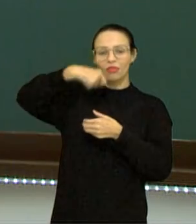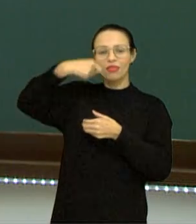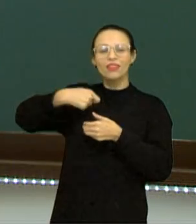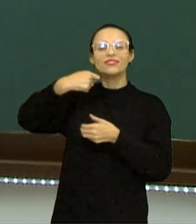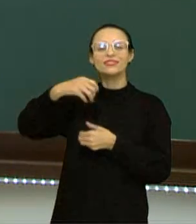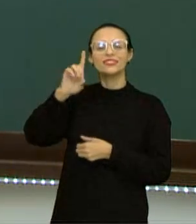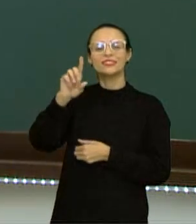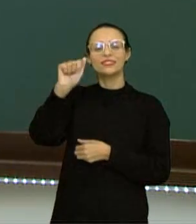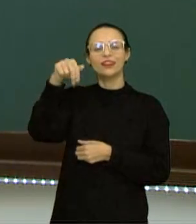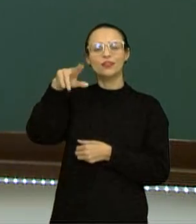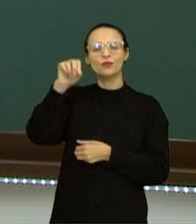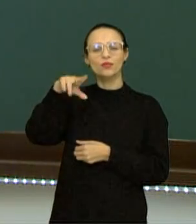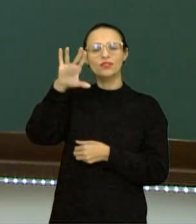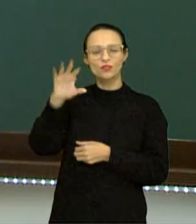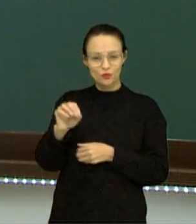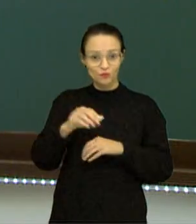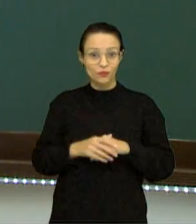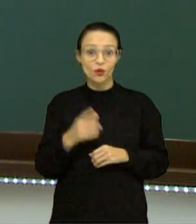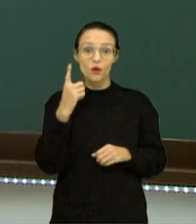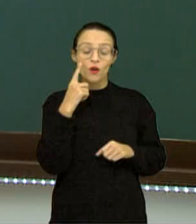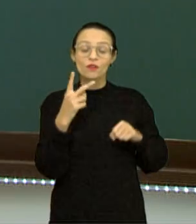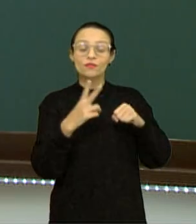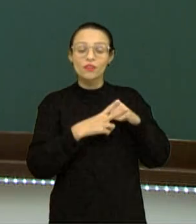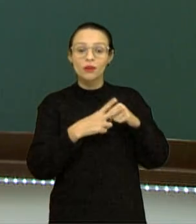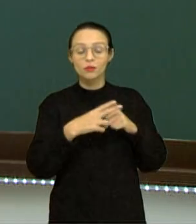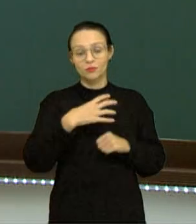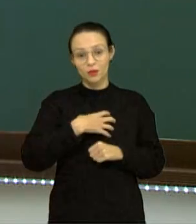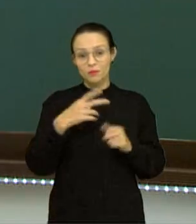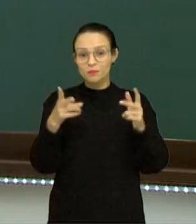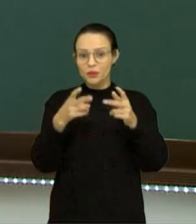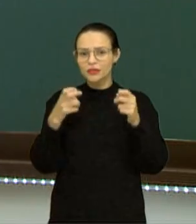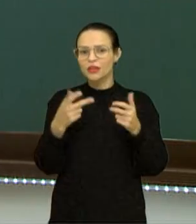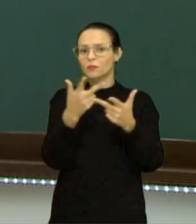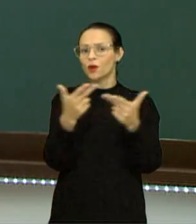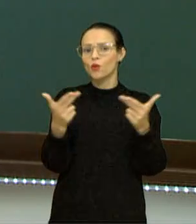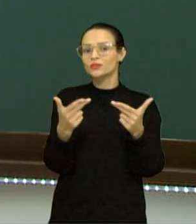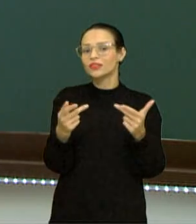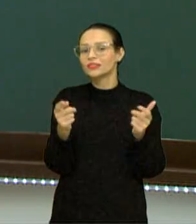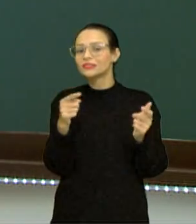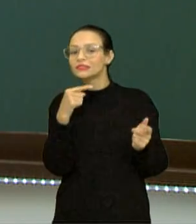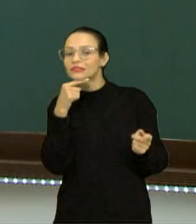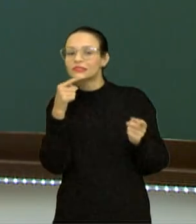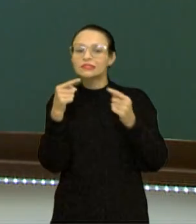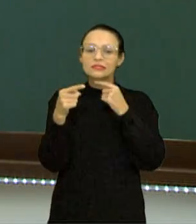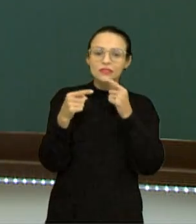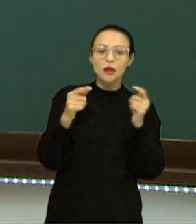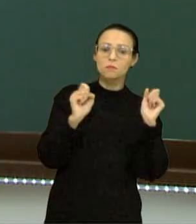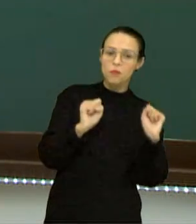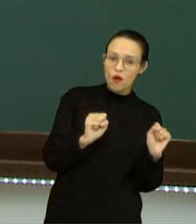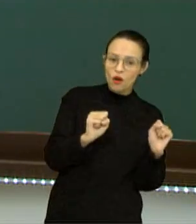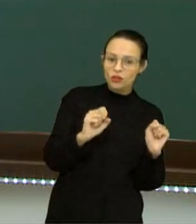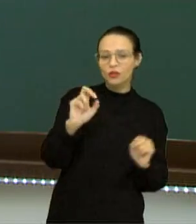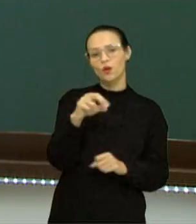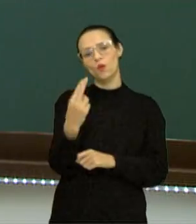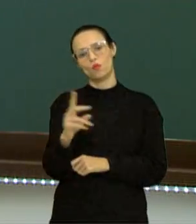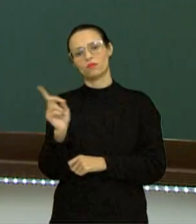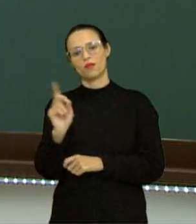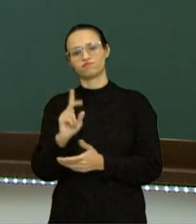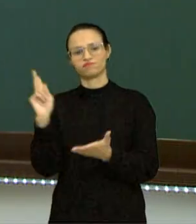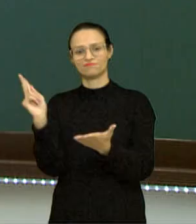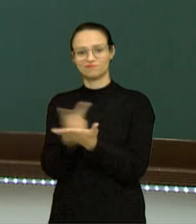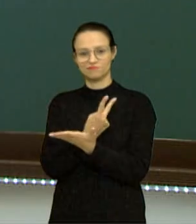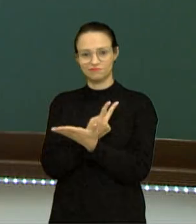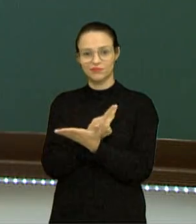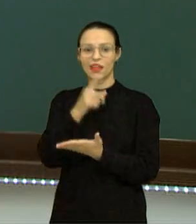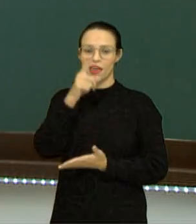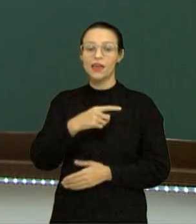verbal teria, você percebe que é uma possibilidade, algo incerto, algo que pode ou não acontecer. Então, um